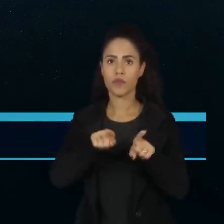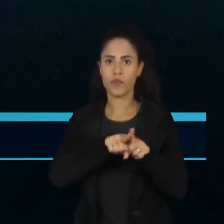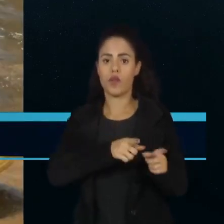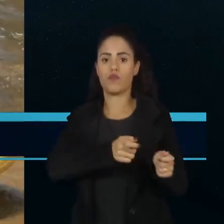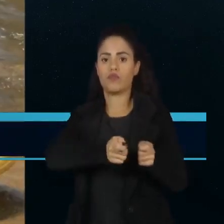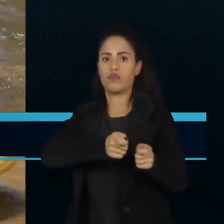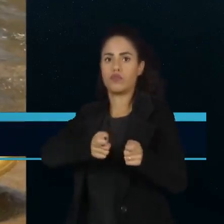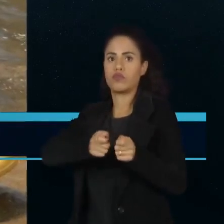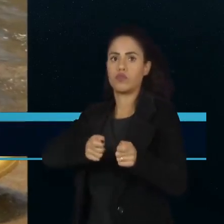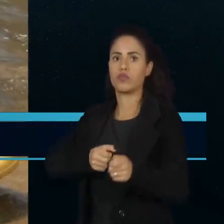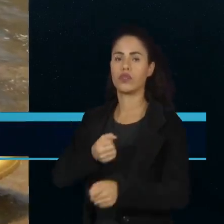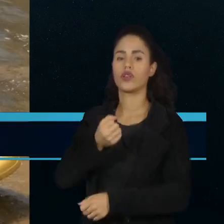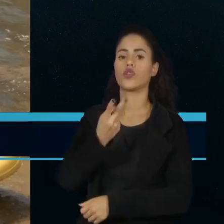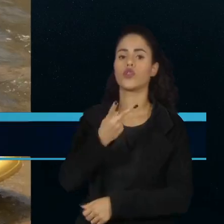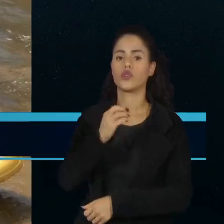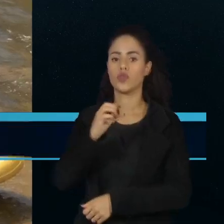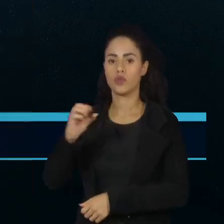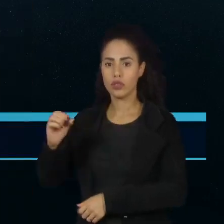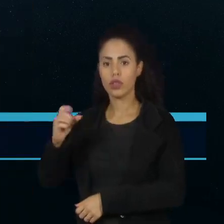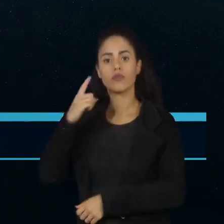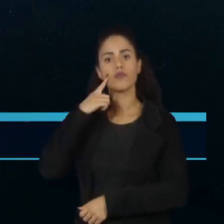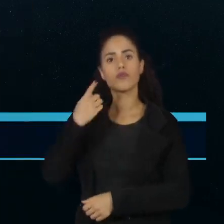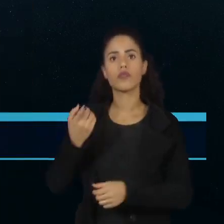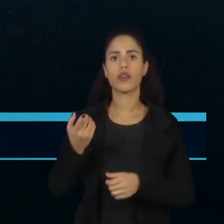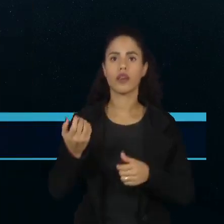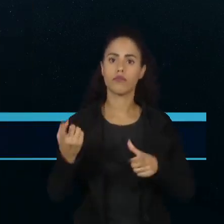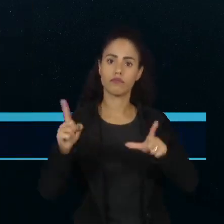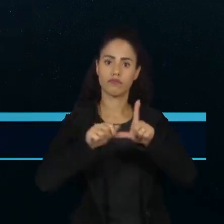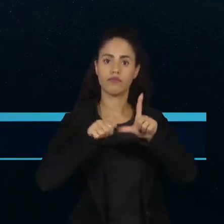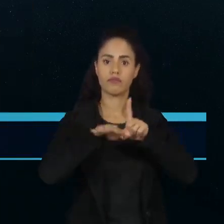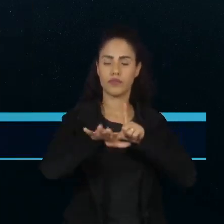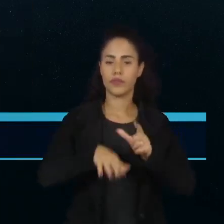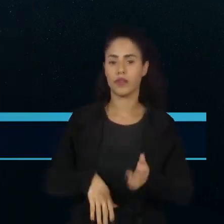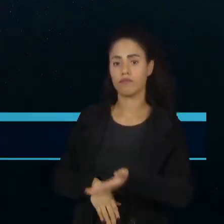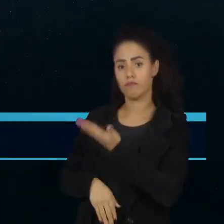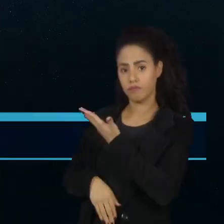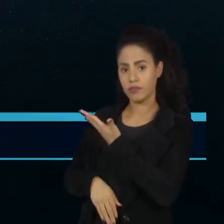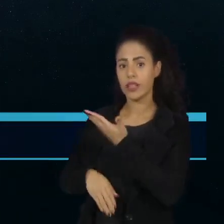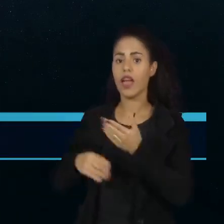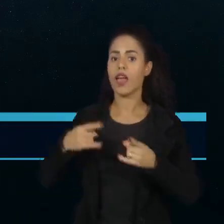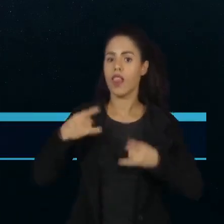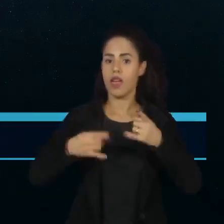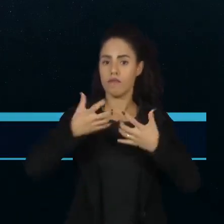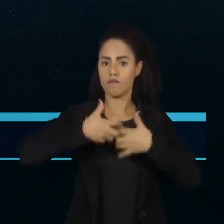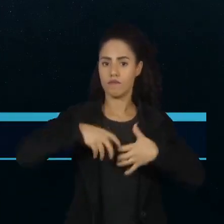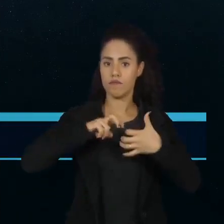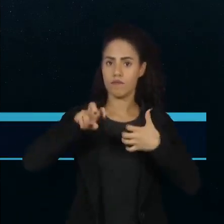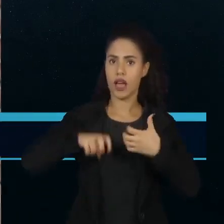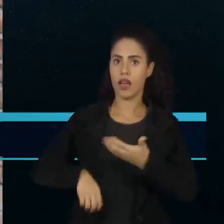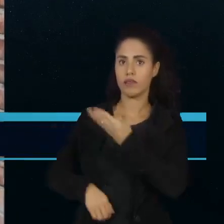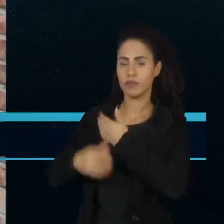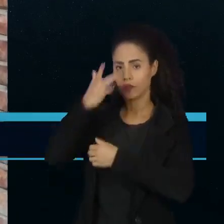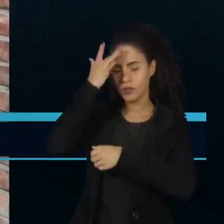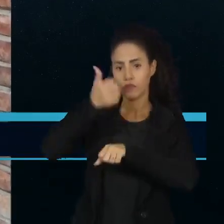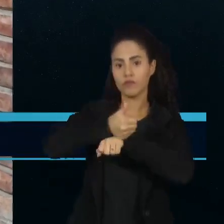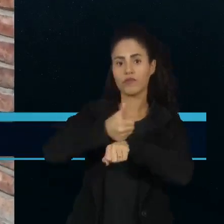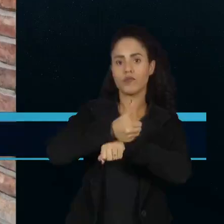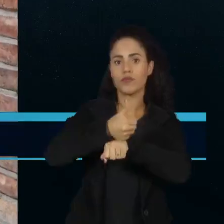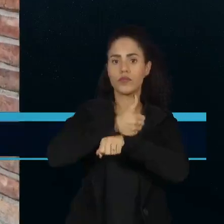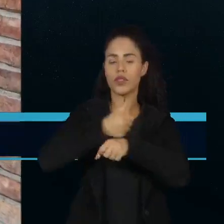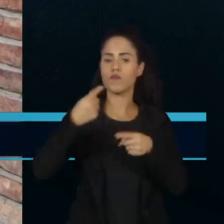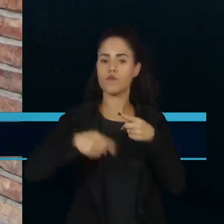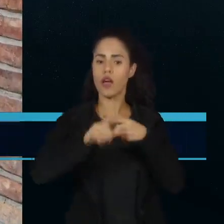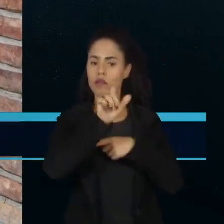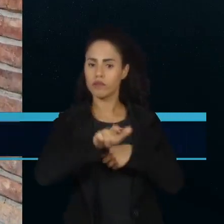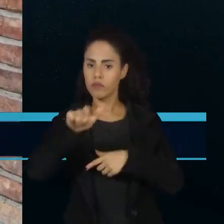ela é um dos 200 influenciadores virtuais criados por inteligência artificial no mundo para especialistas eles não se enquadram como